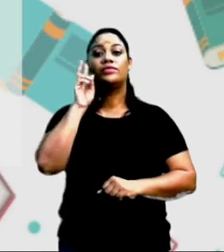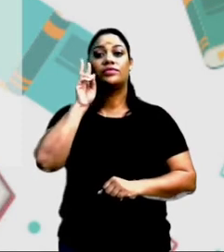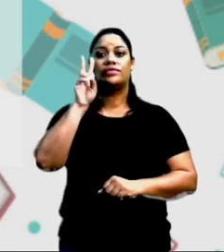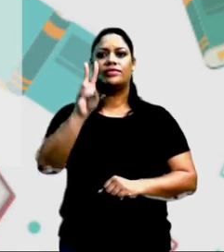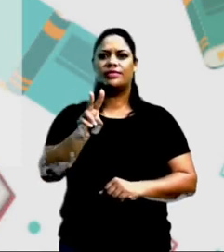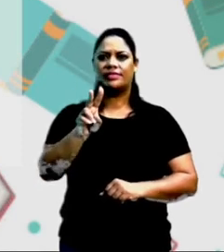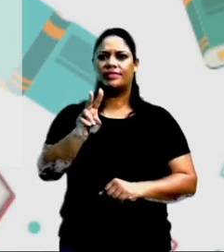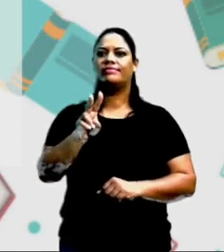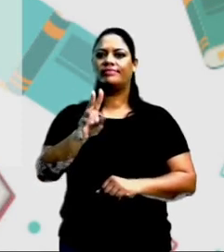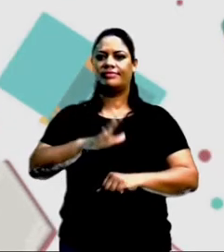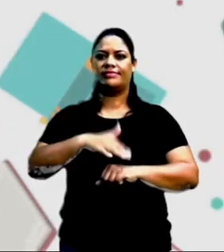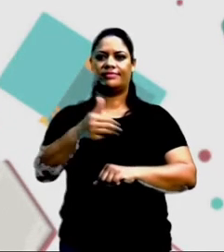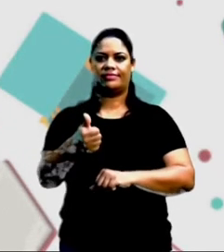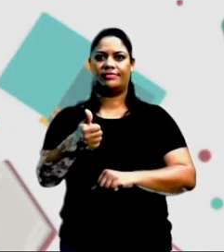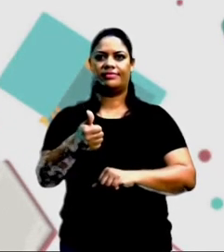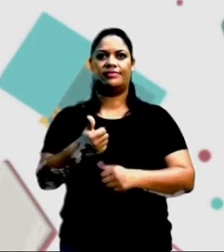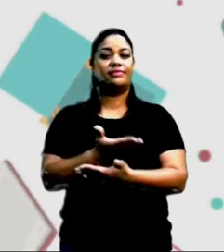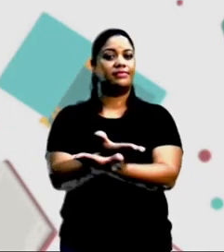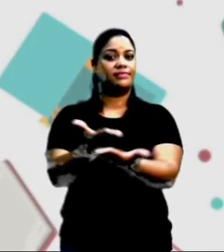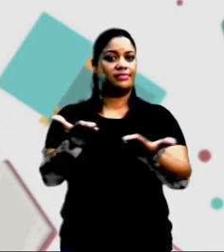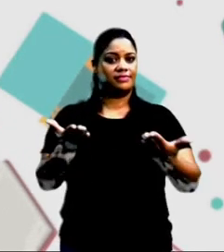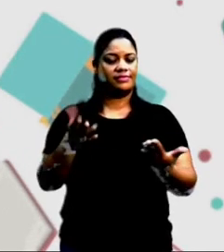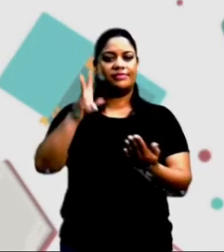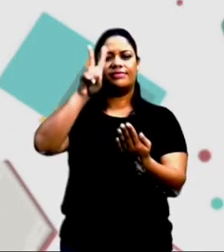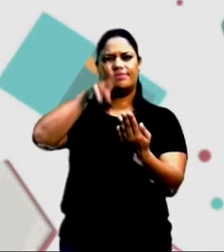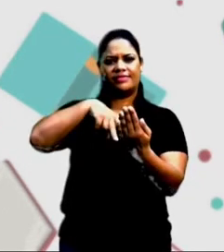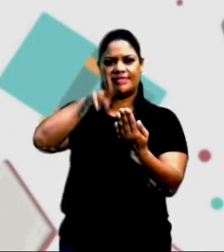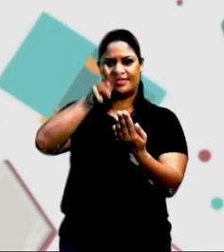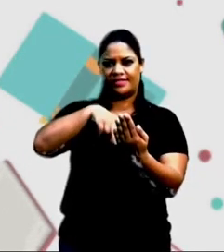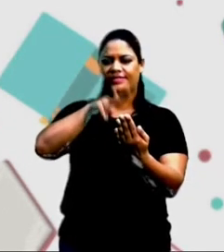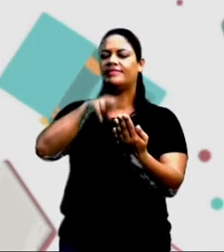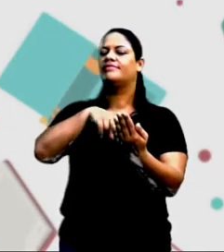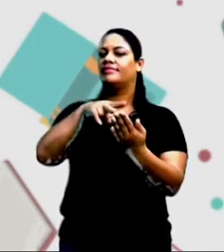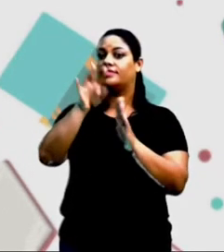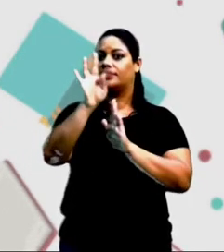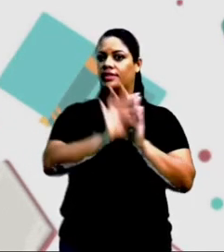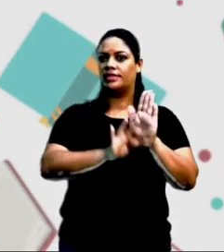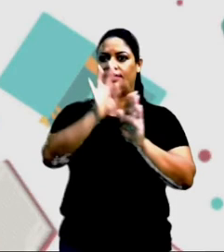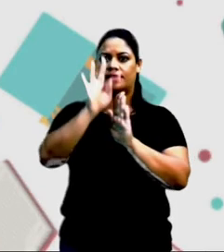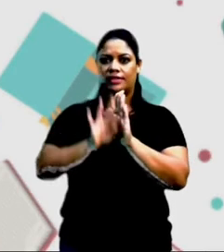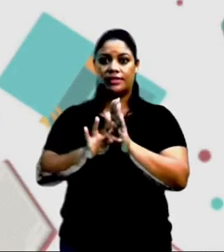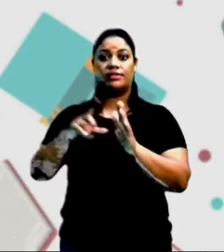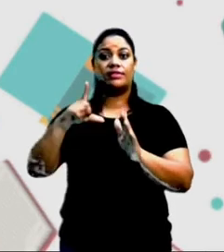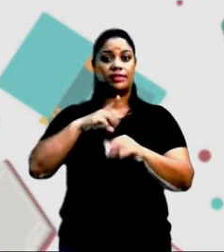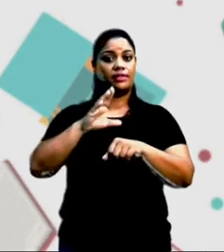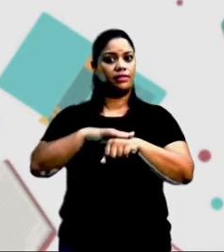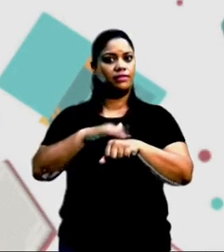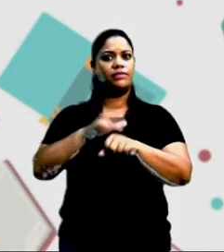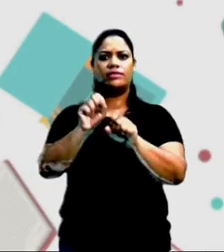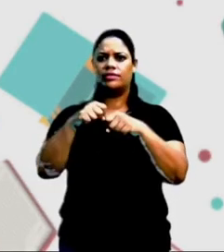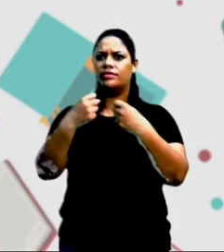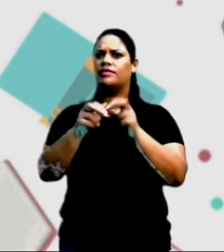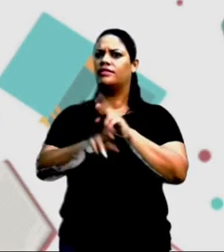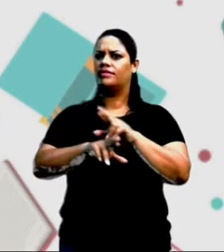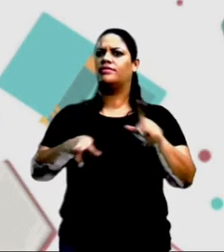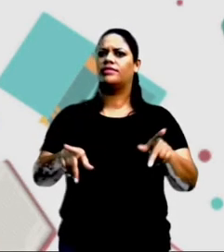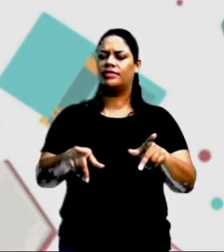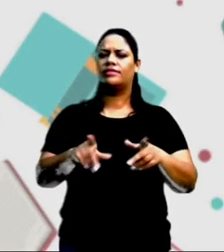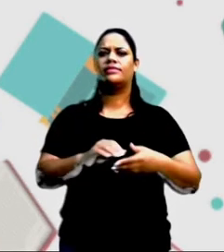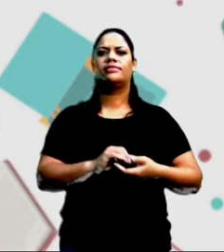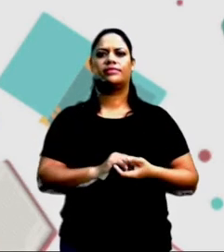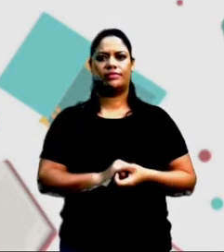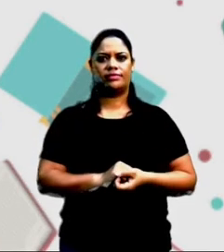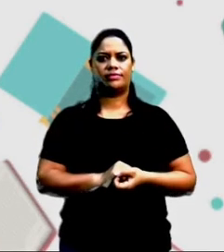ele vai acrescentar? Então você vai lendo aí, né? Cada texto traz uma coisa. Tem texto que traz